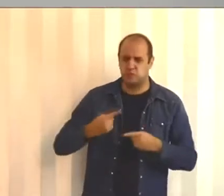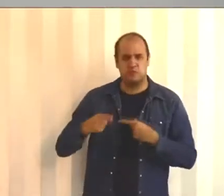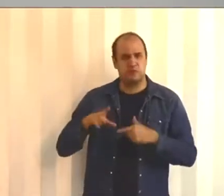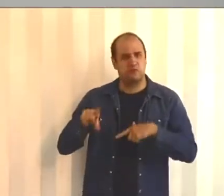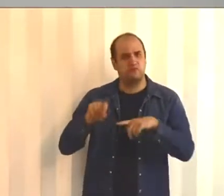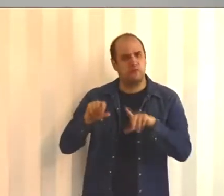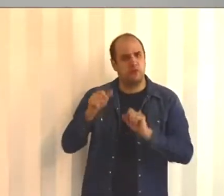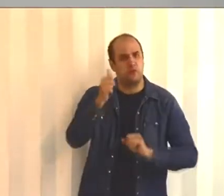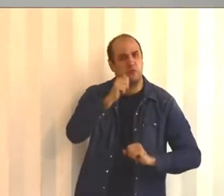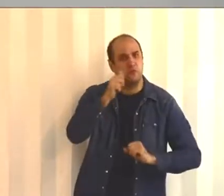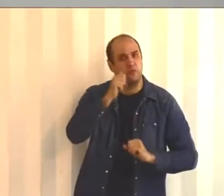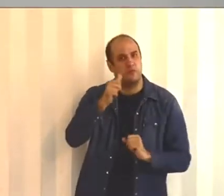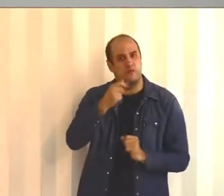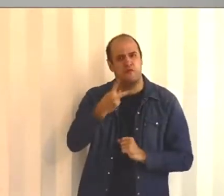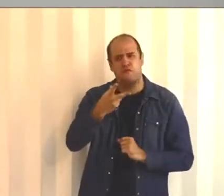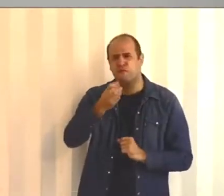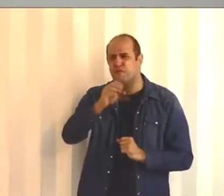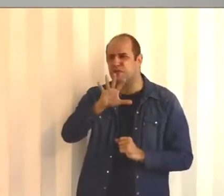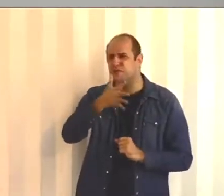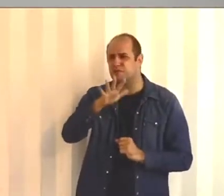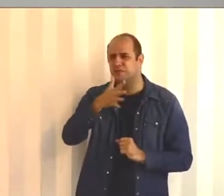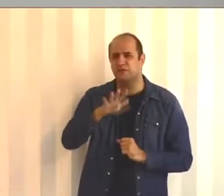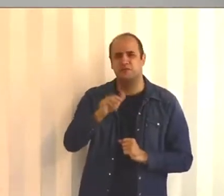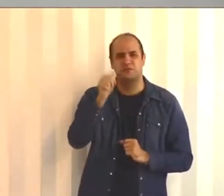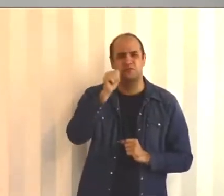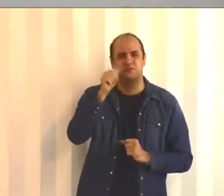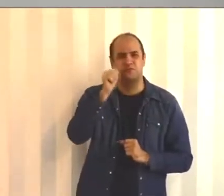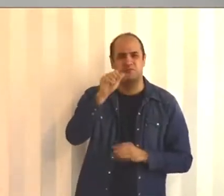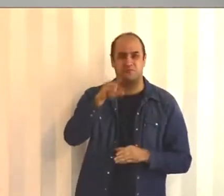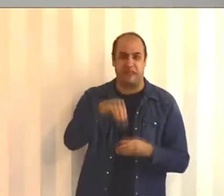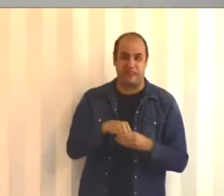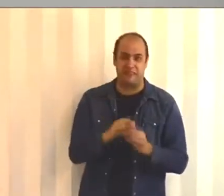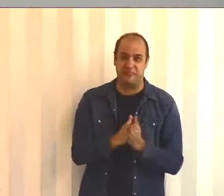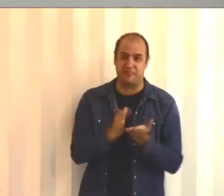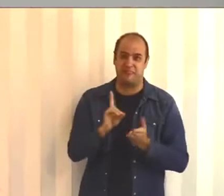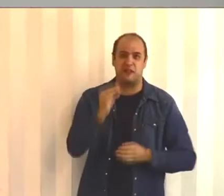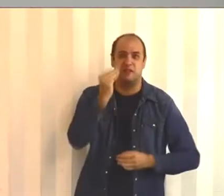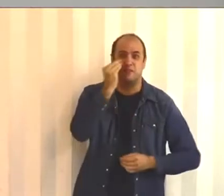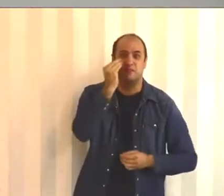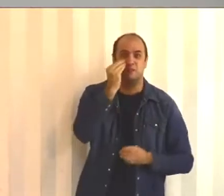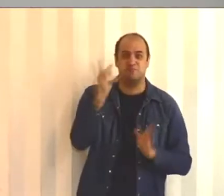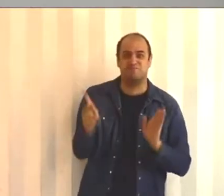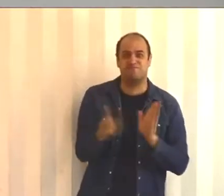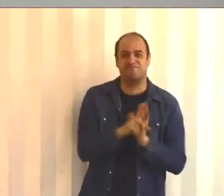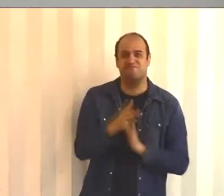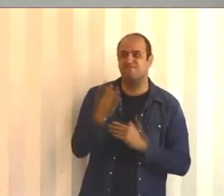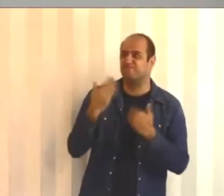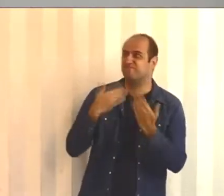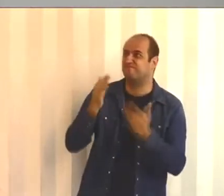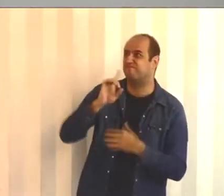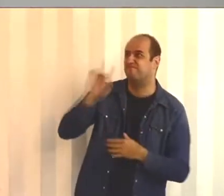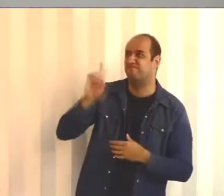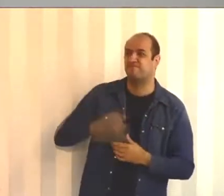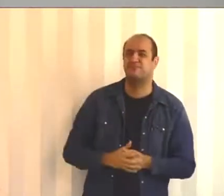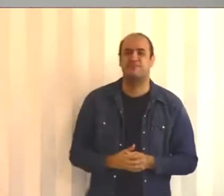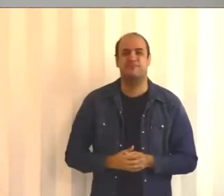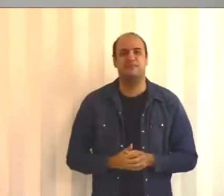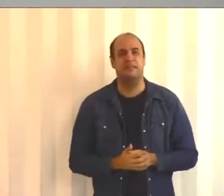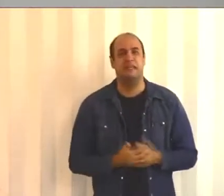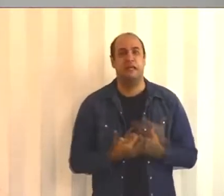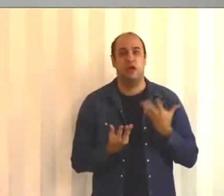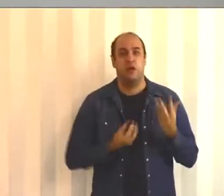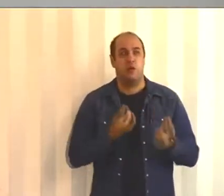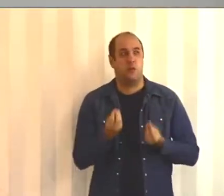algumas, mais 20 pelo menos, sempre as experiências que elas tiveram com Deus, o quanto